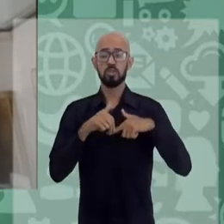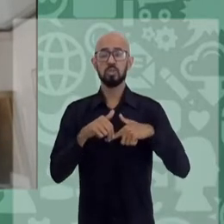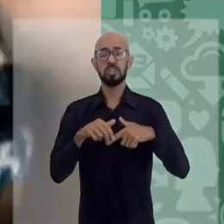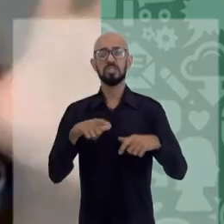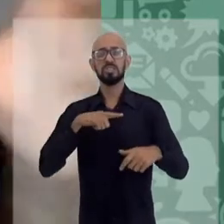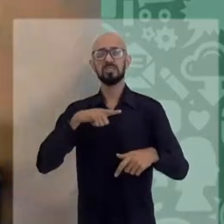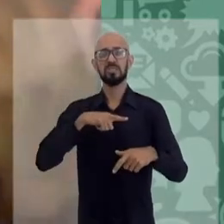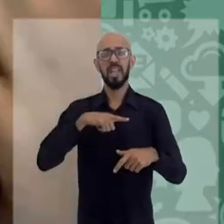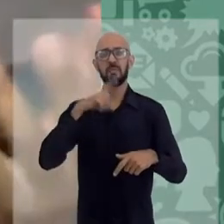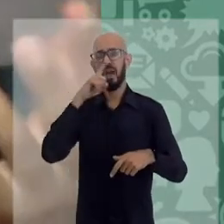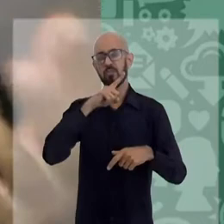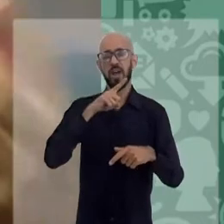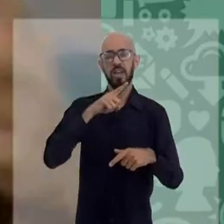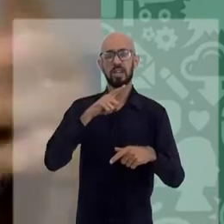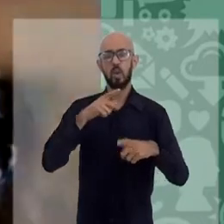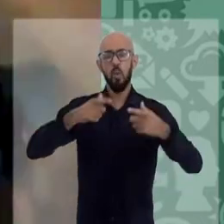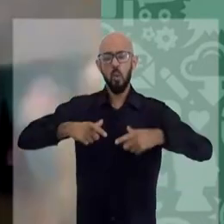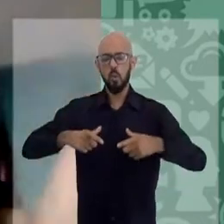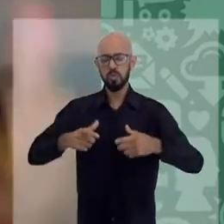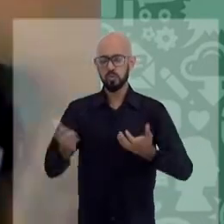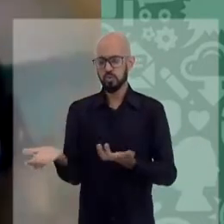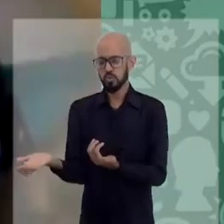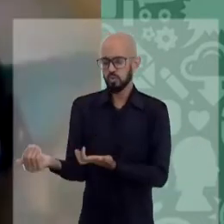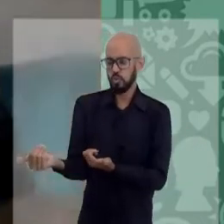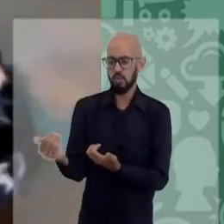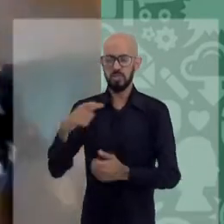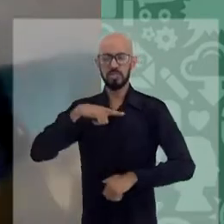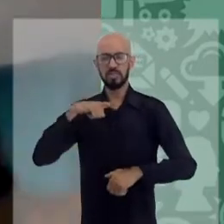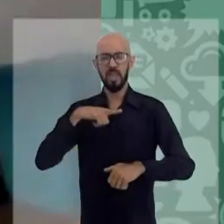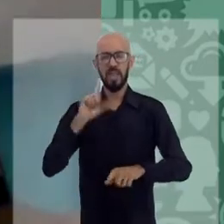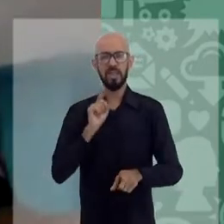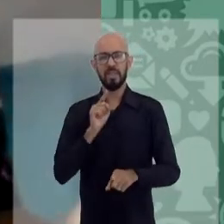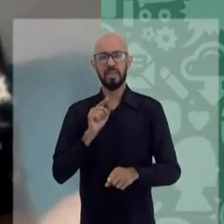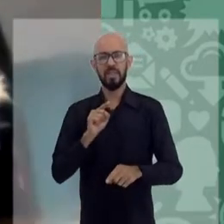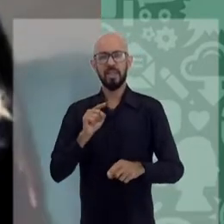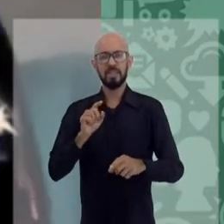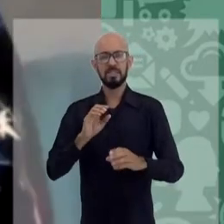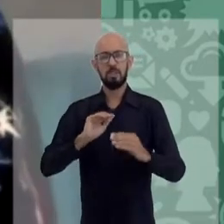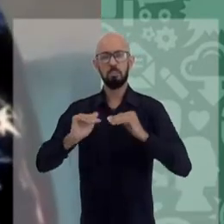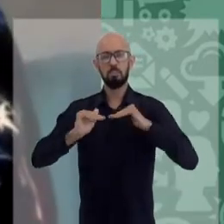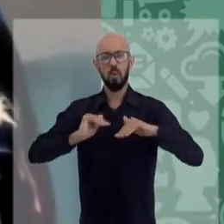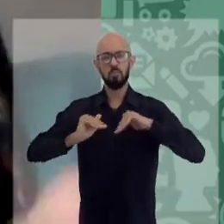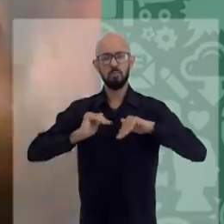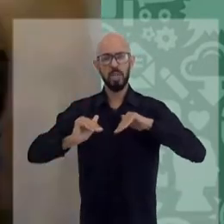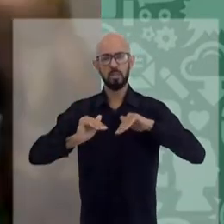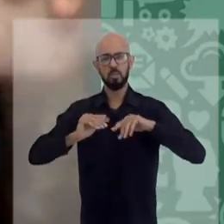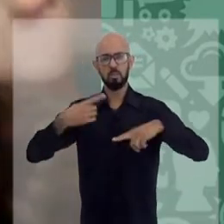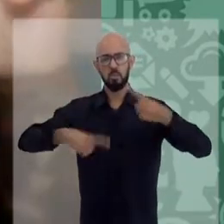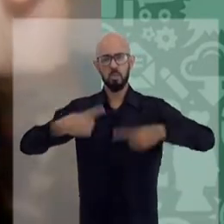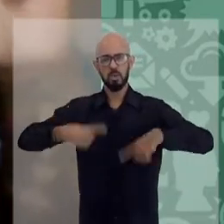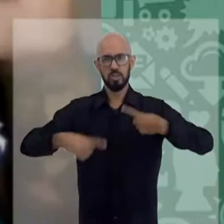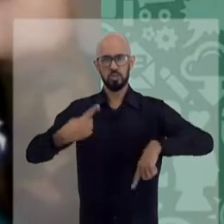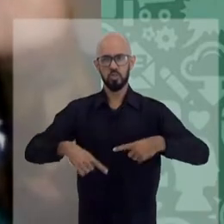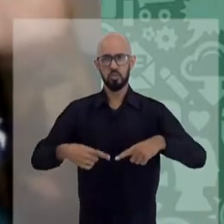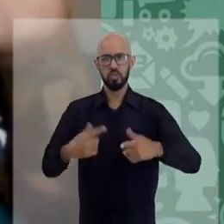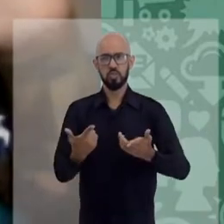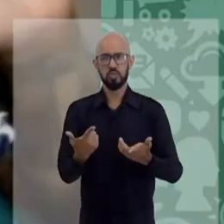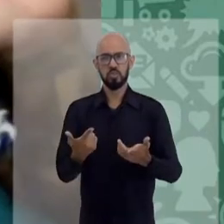meio opaco, né, para tentar entender onde esses jovens estão se mobilizando, se movimentando politicamente, porque são espaços